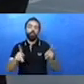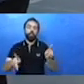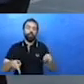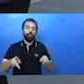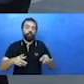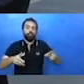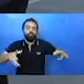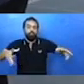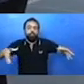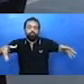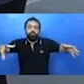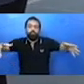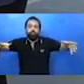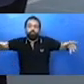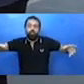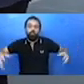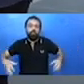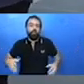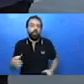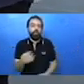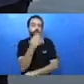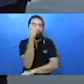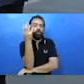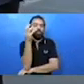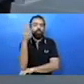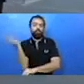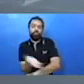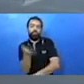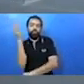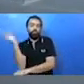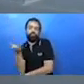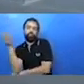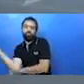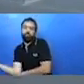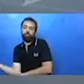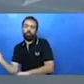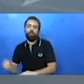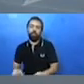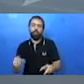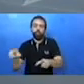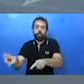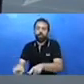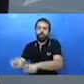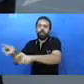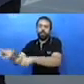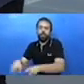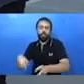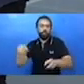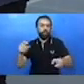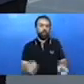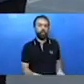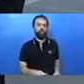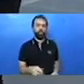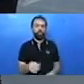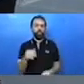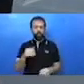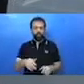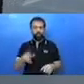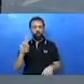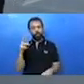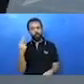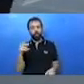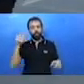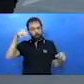ocupa novas terras, desmata as florestas para usar o solo na agricultura ou obter pasto para o gado,